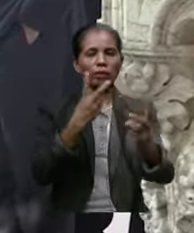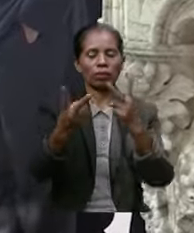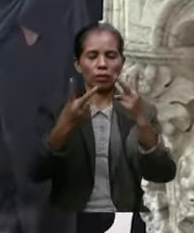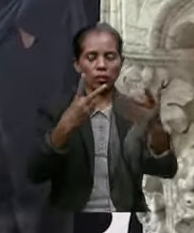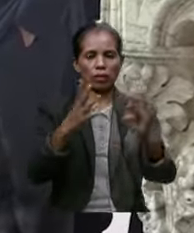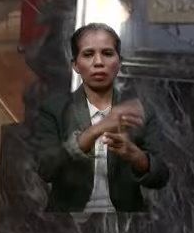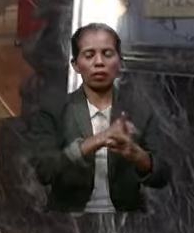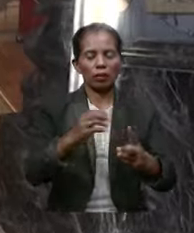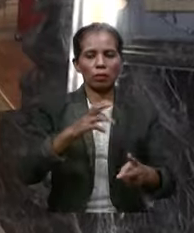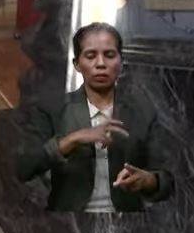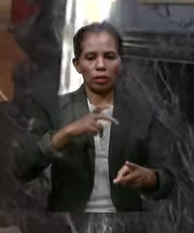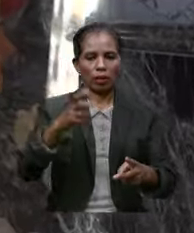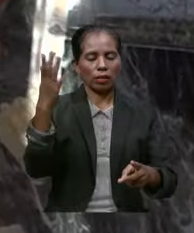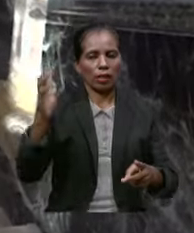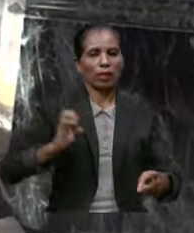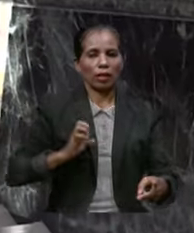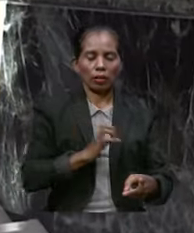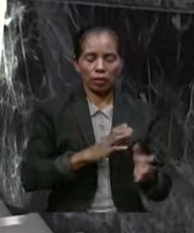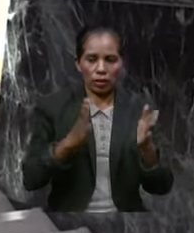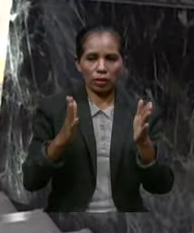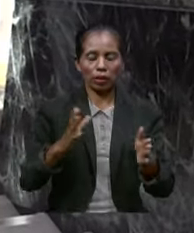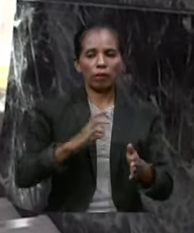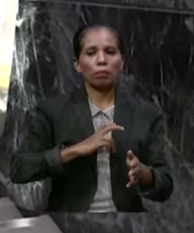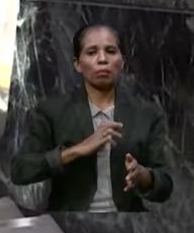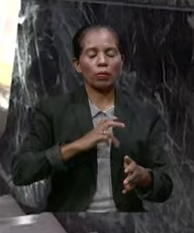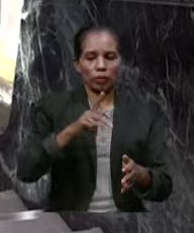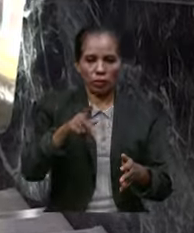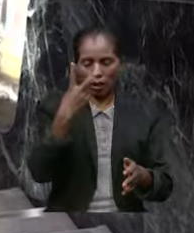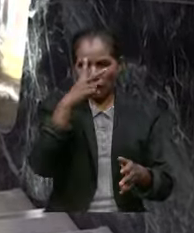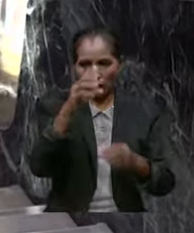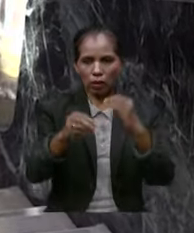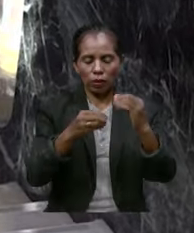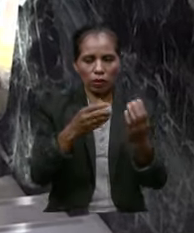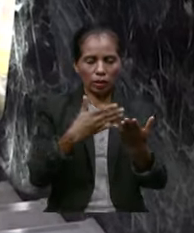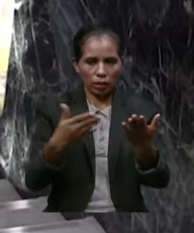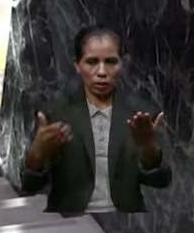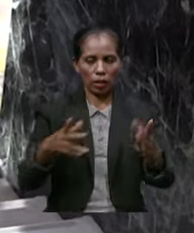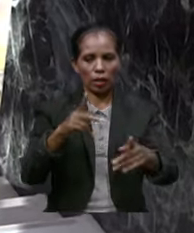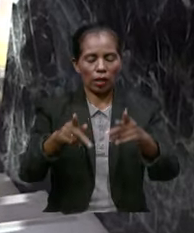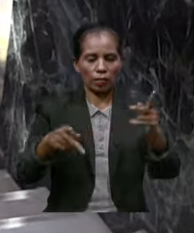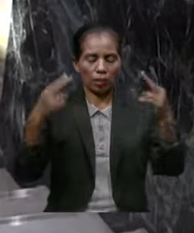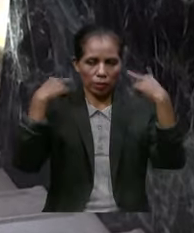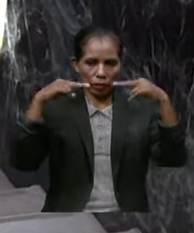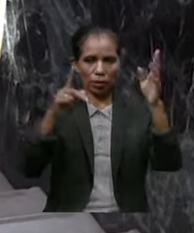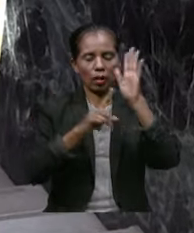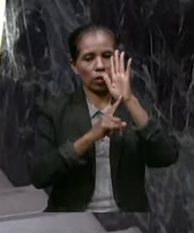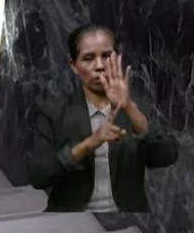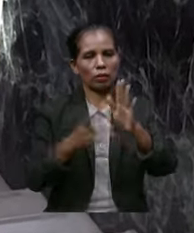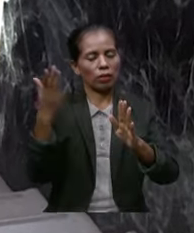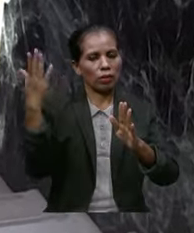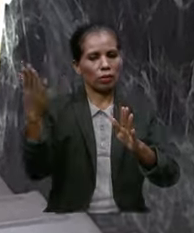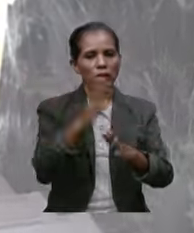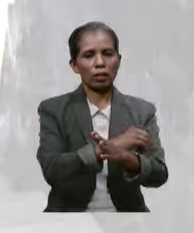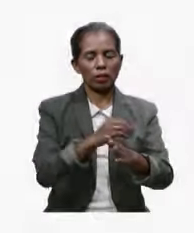pavilhão Portugal e embaixada Portugal e a Veneza Itália, onde a área direta produto neve artista portuguesa Cira, a tudo e a exposição refere.